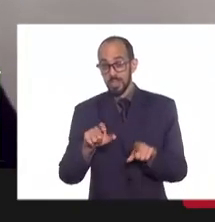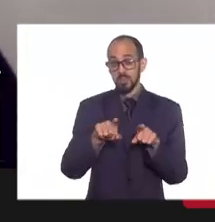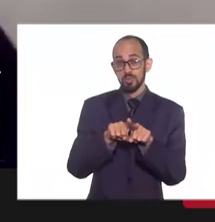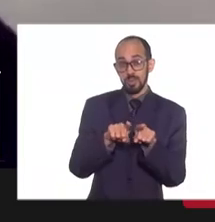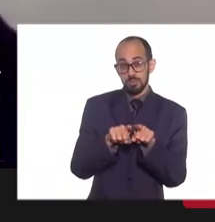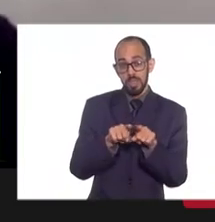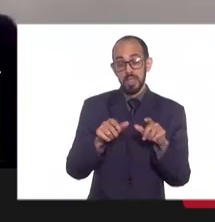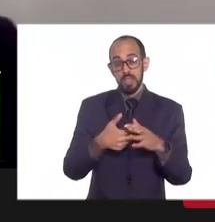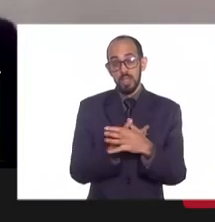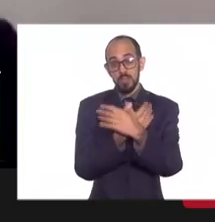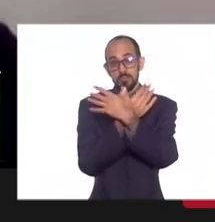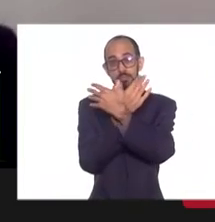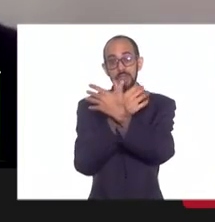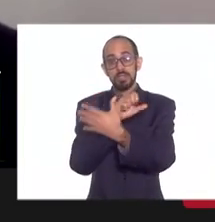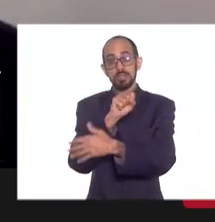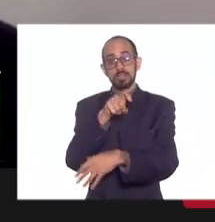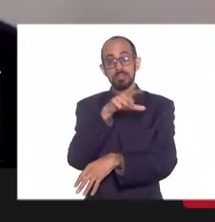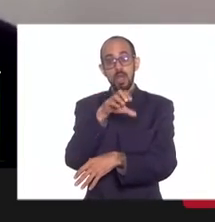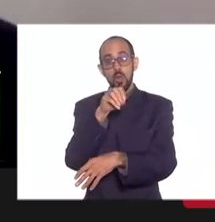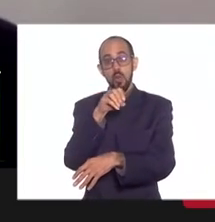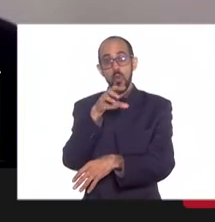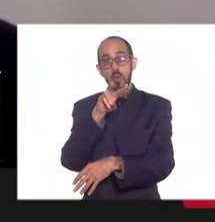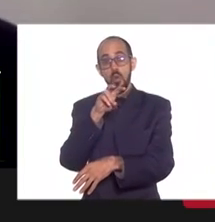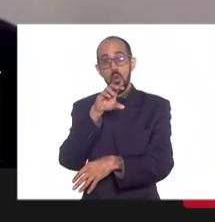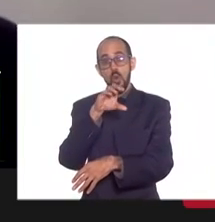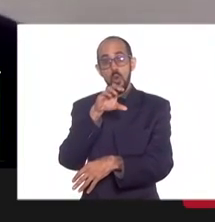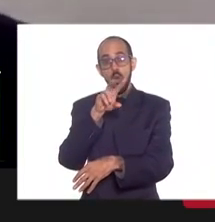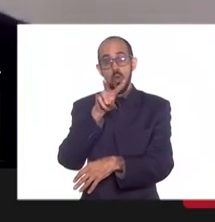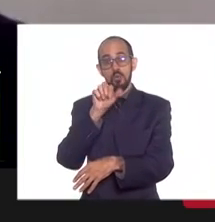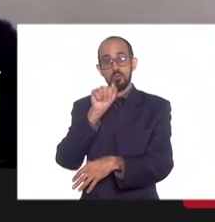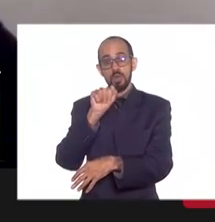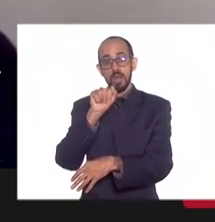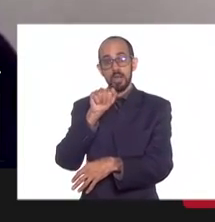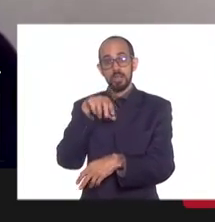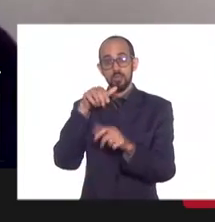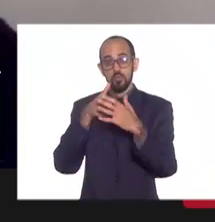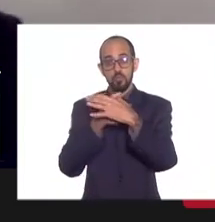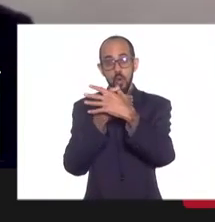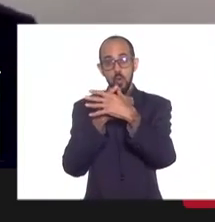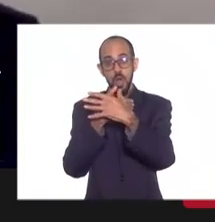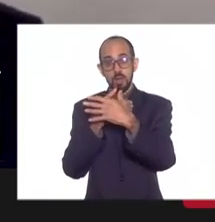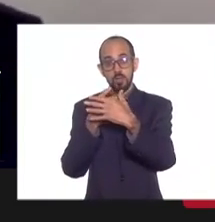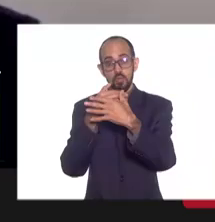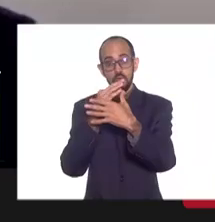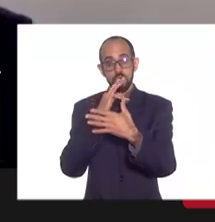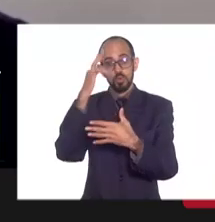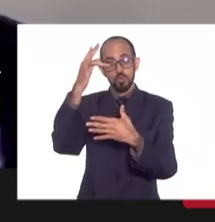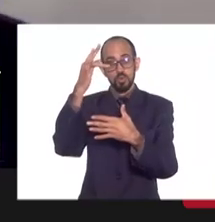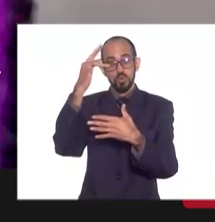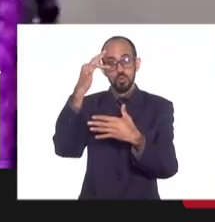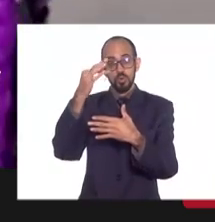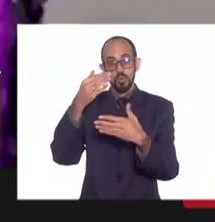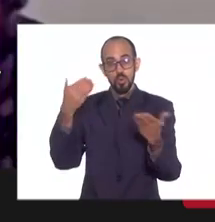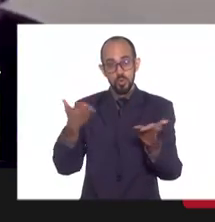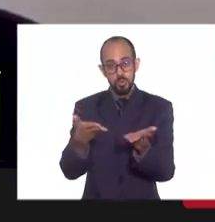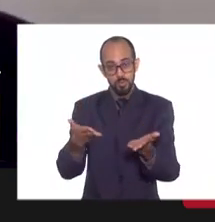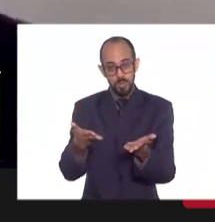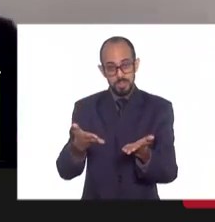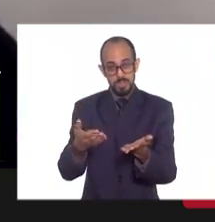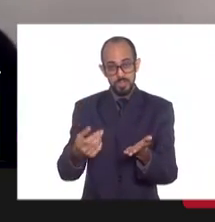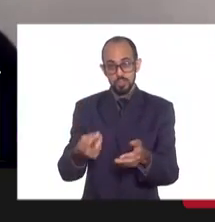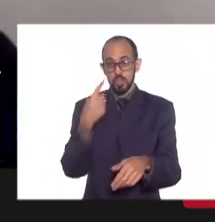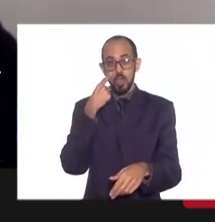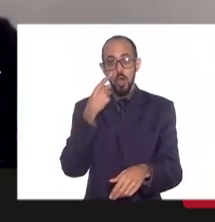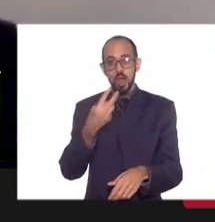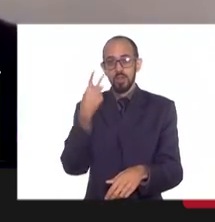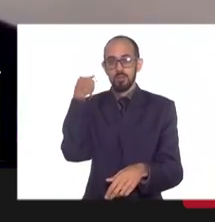pássaro que voa para o futuro no presente olhando para o passado ou seja é impossível fazer políticas